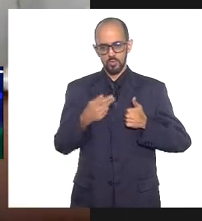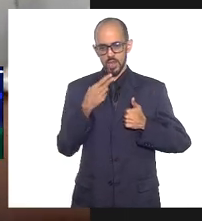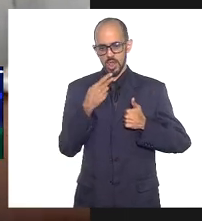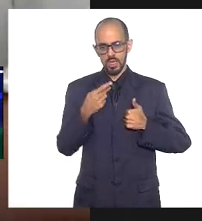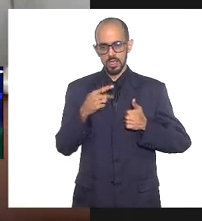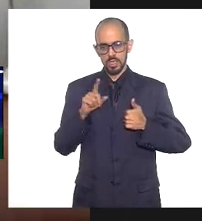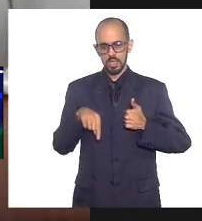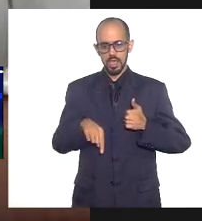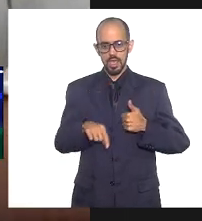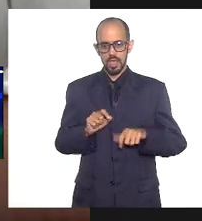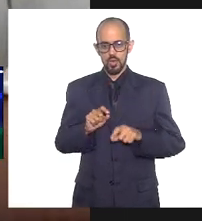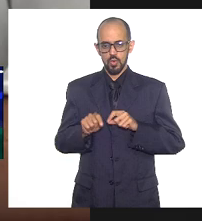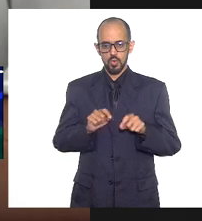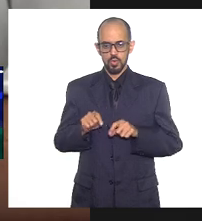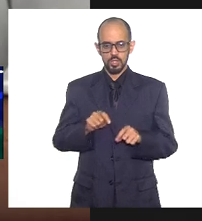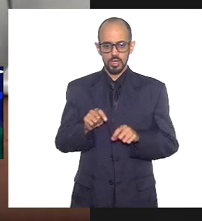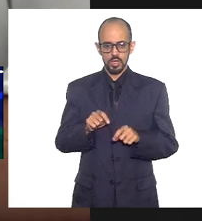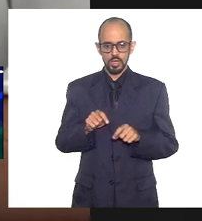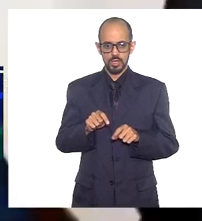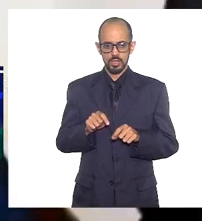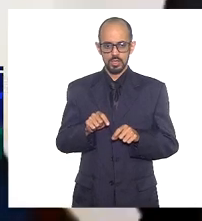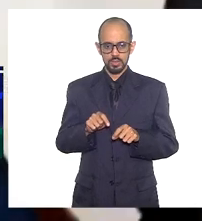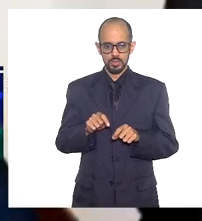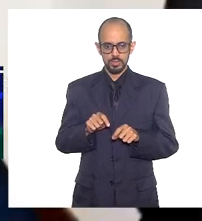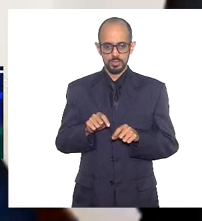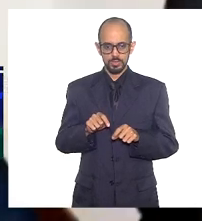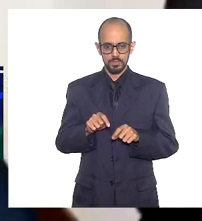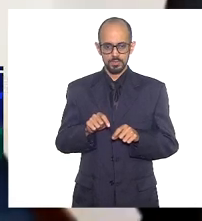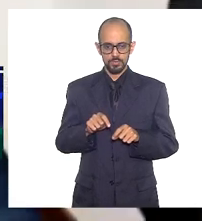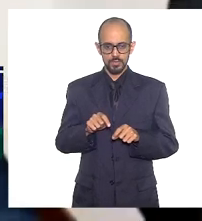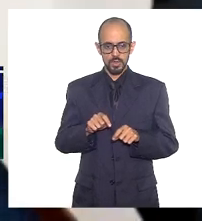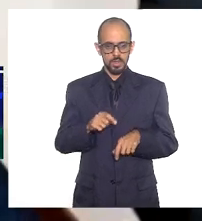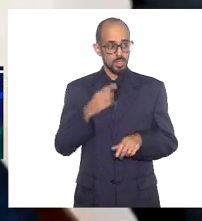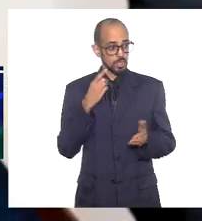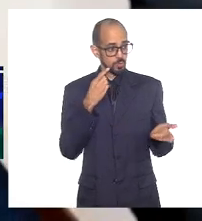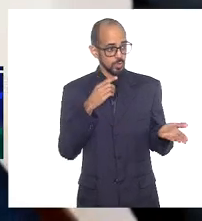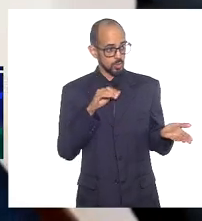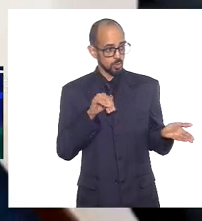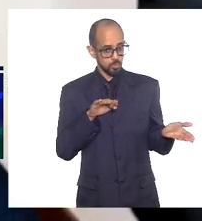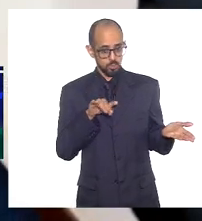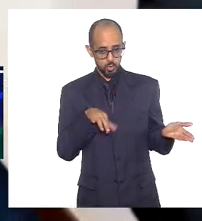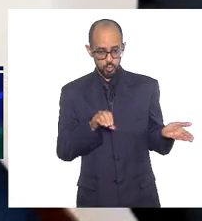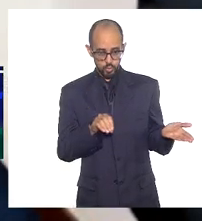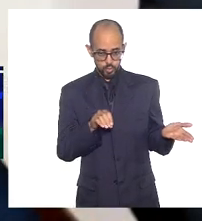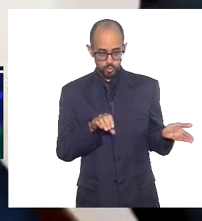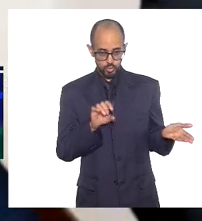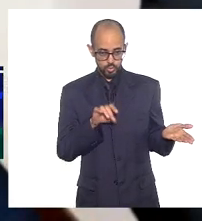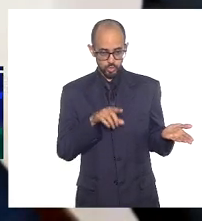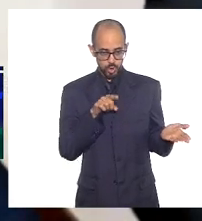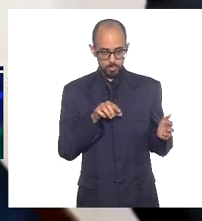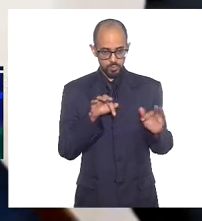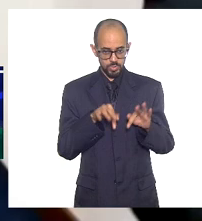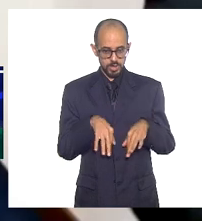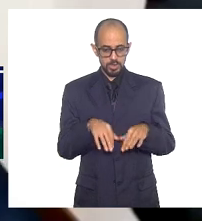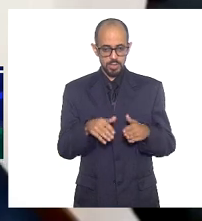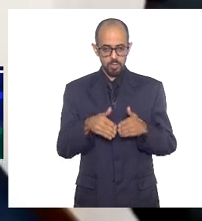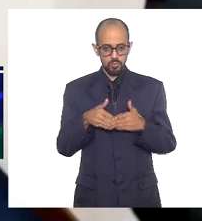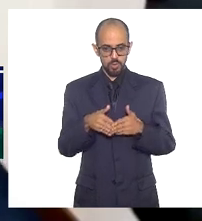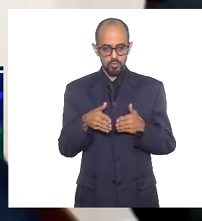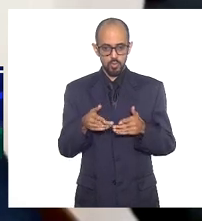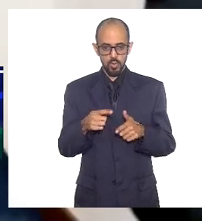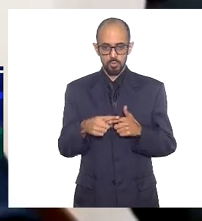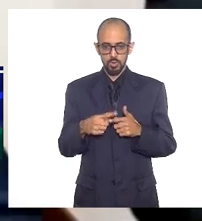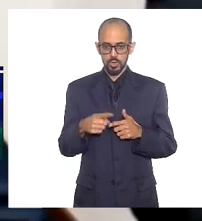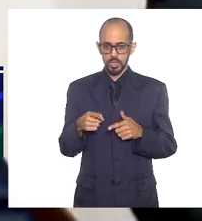questão da da deputado Bruno é só para para encerrar porque os deputados